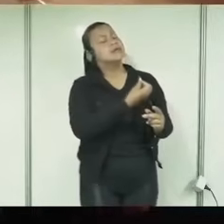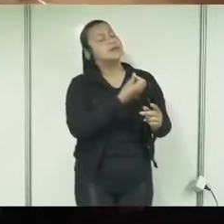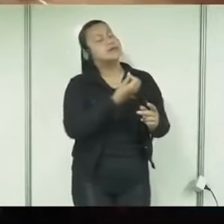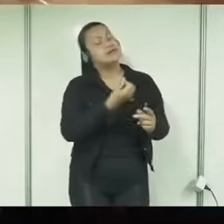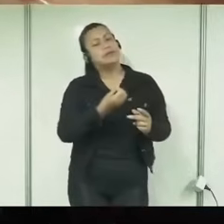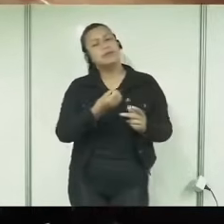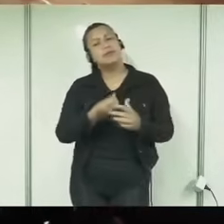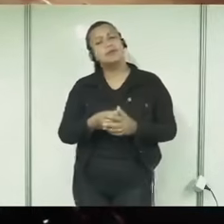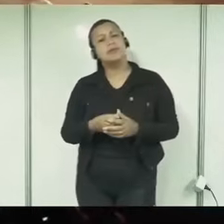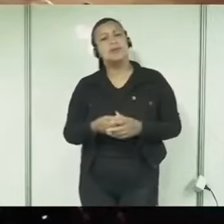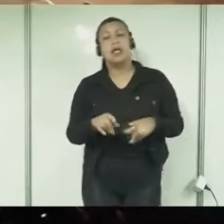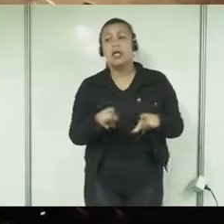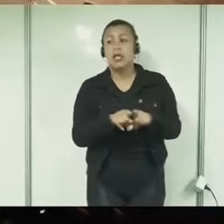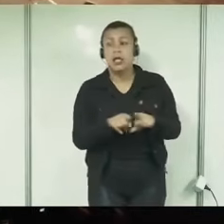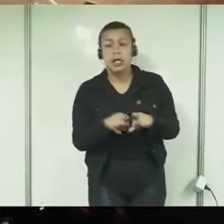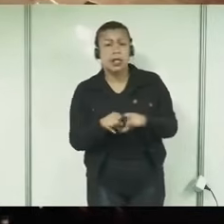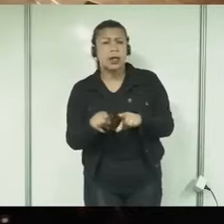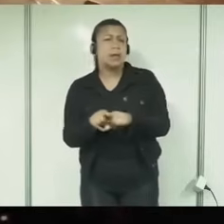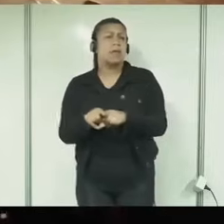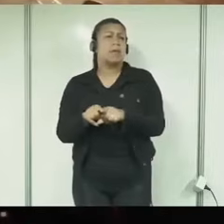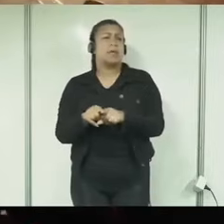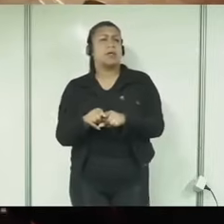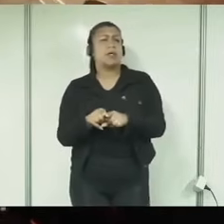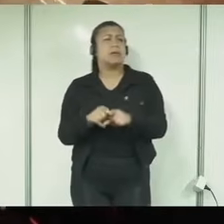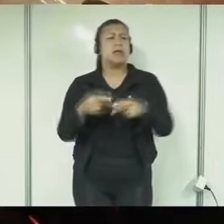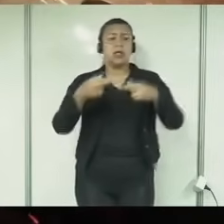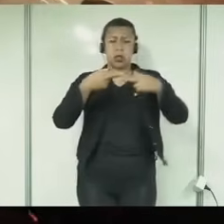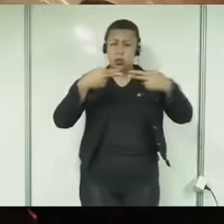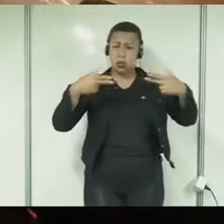de renovação.